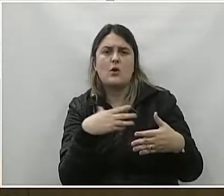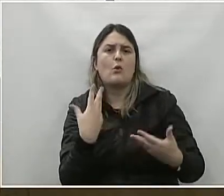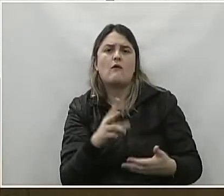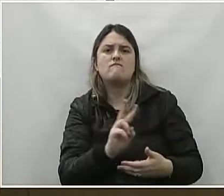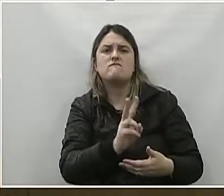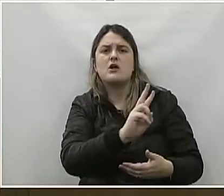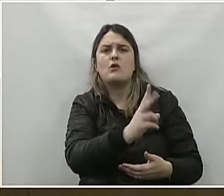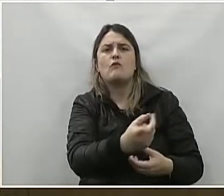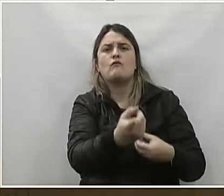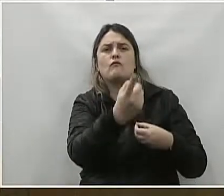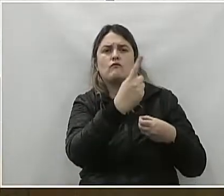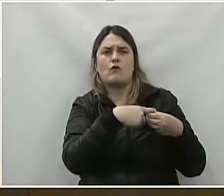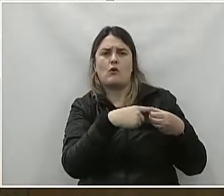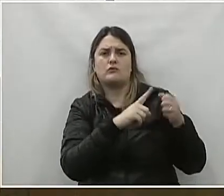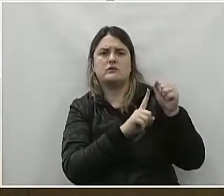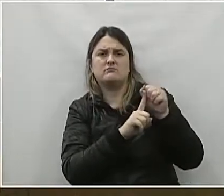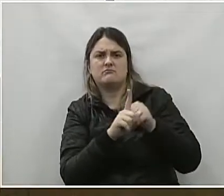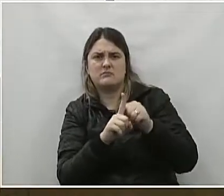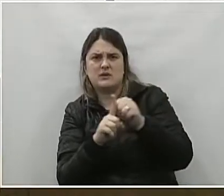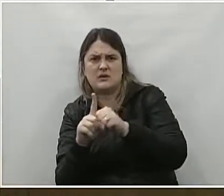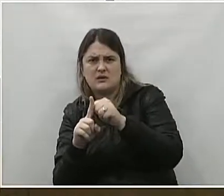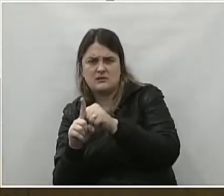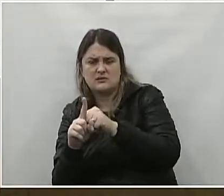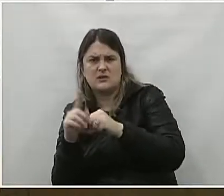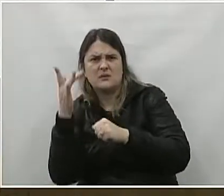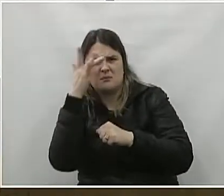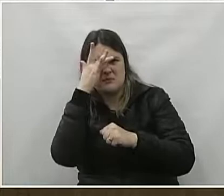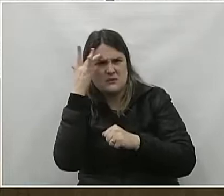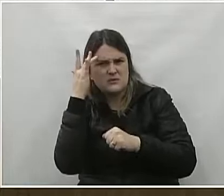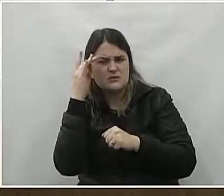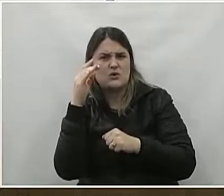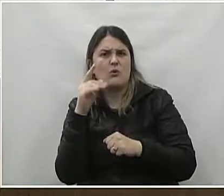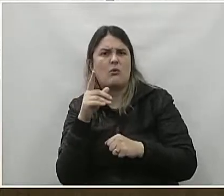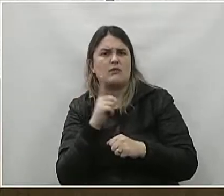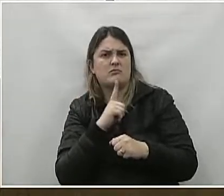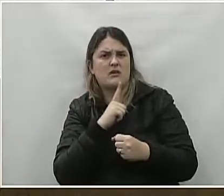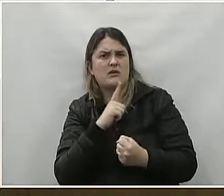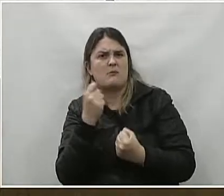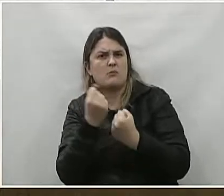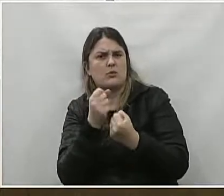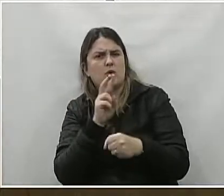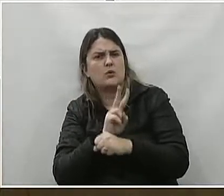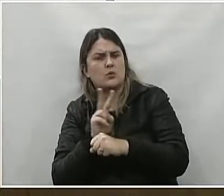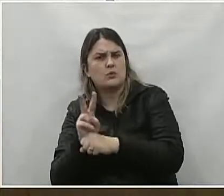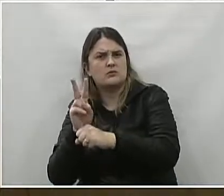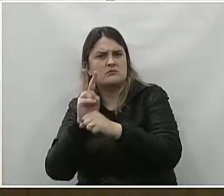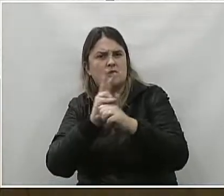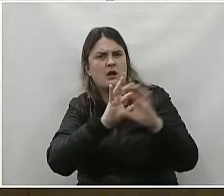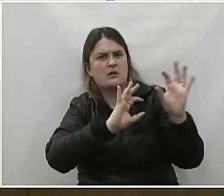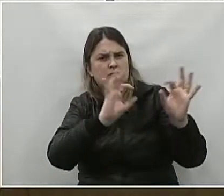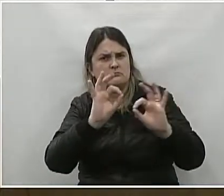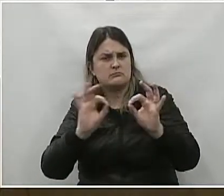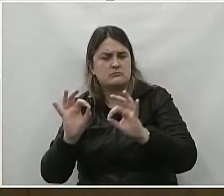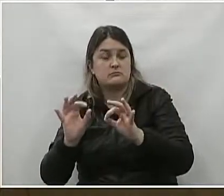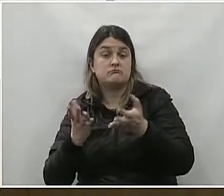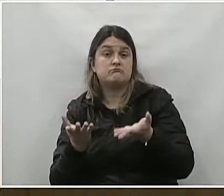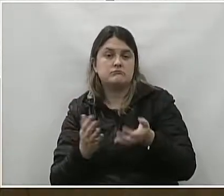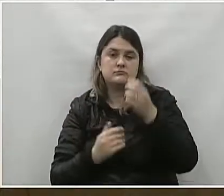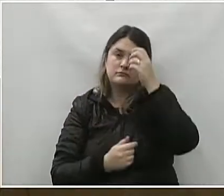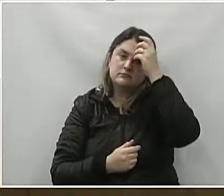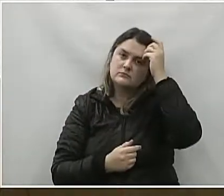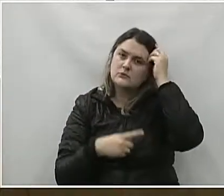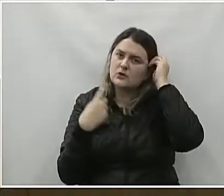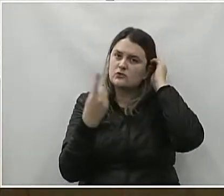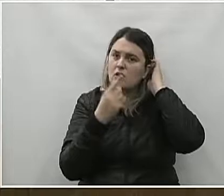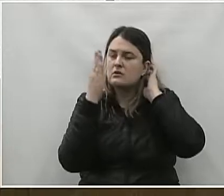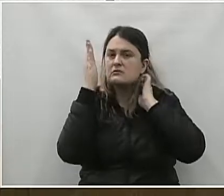todo mês, né? As pessoas que recebem esses valores, para cuidar de toda aquela estrutura. Né? Sabemos